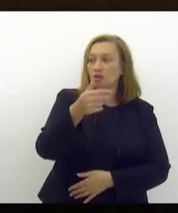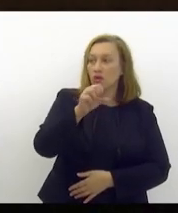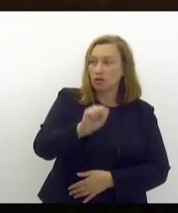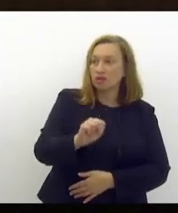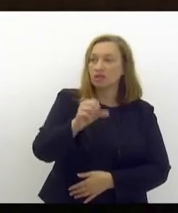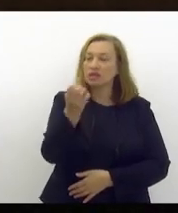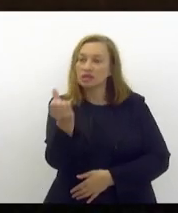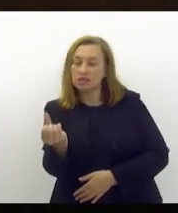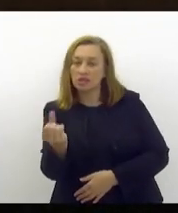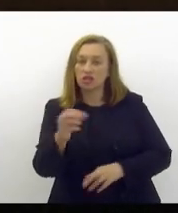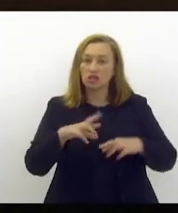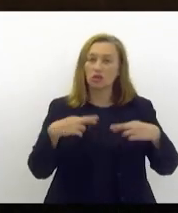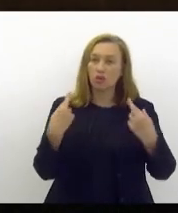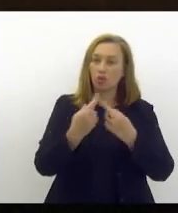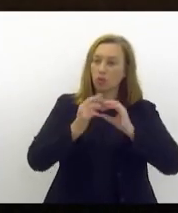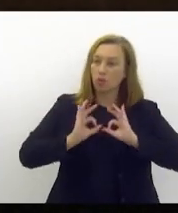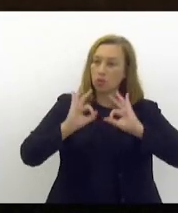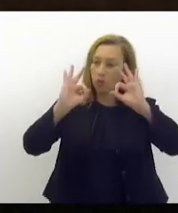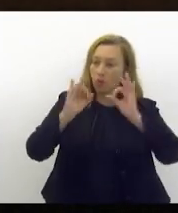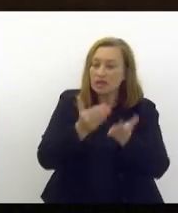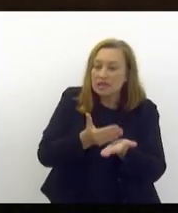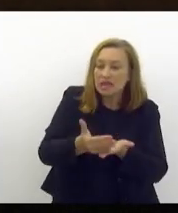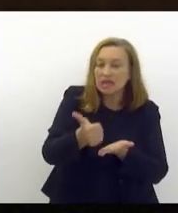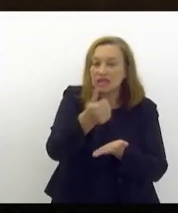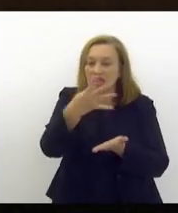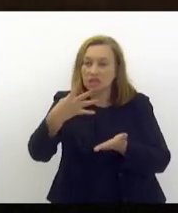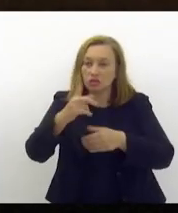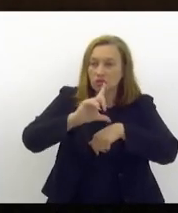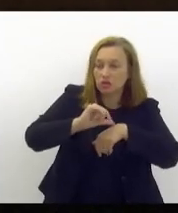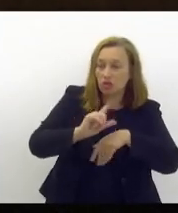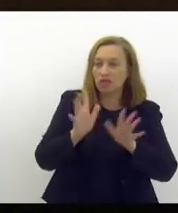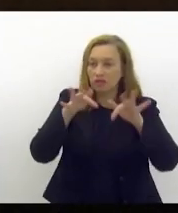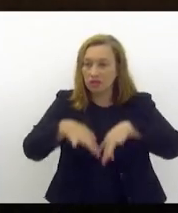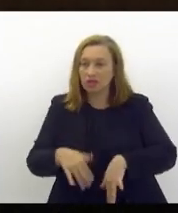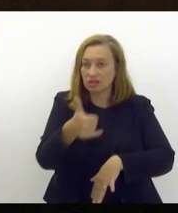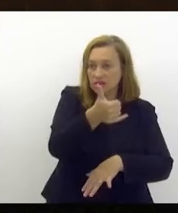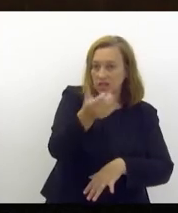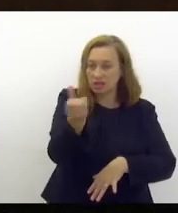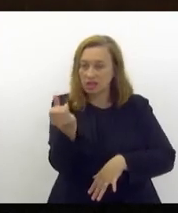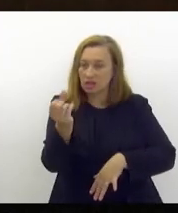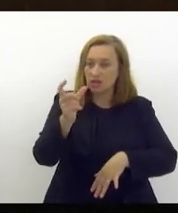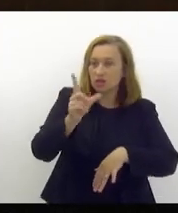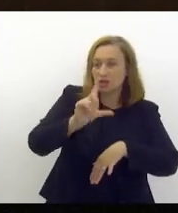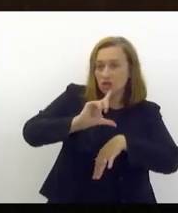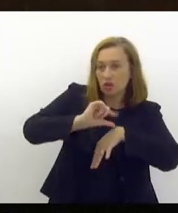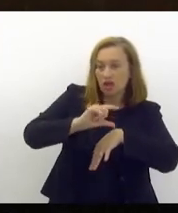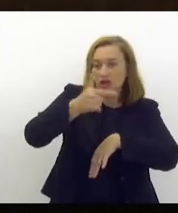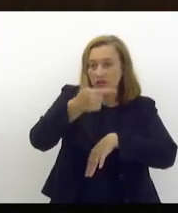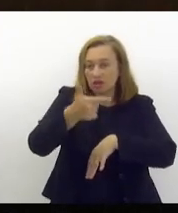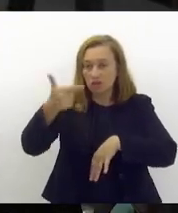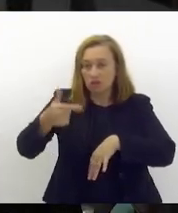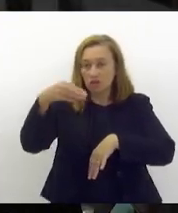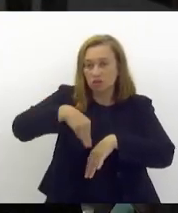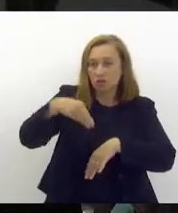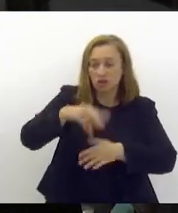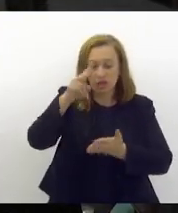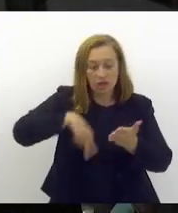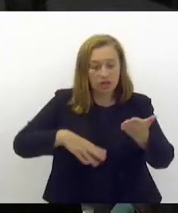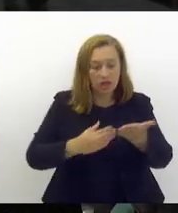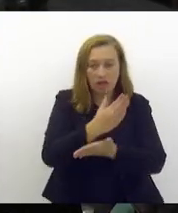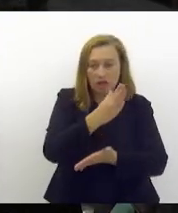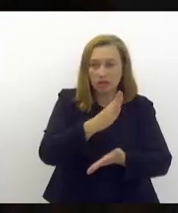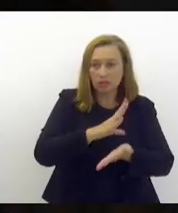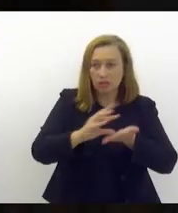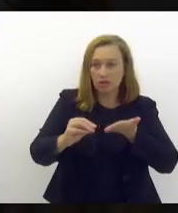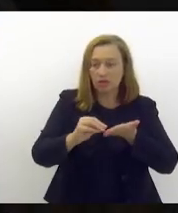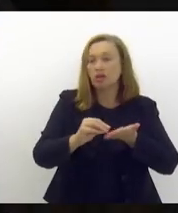sessão ordinária, que, iniciada às 14 horas, encerrou-se às 16 horas e 22 minutos. Lida e aprovada a ata, passa